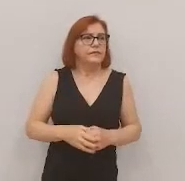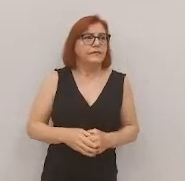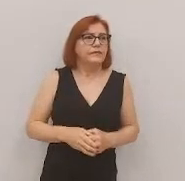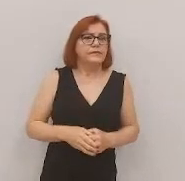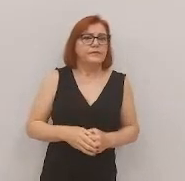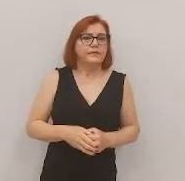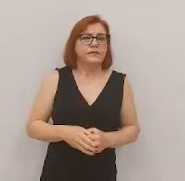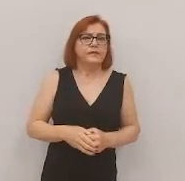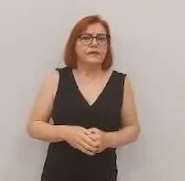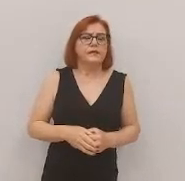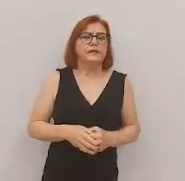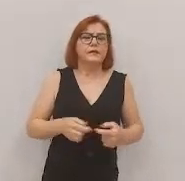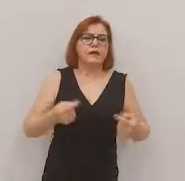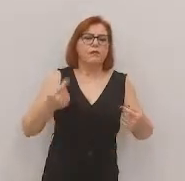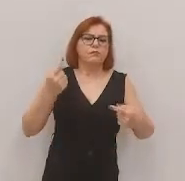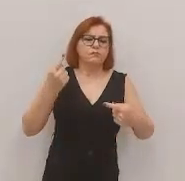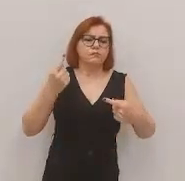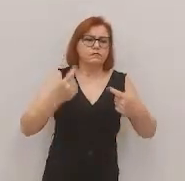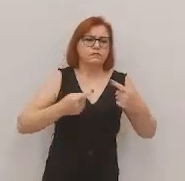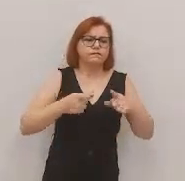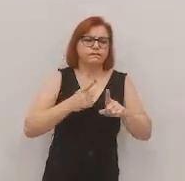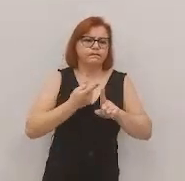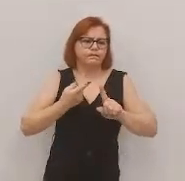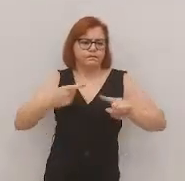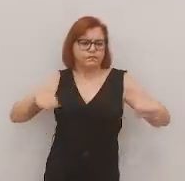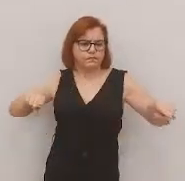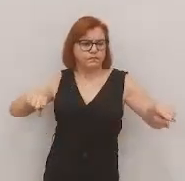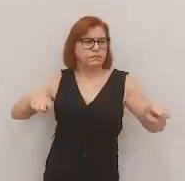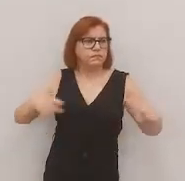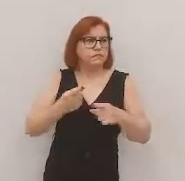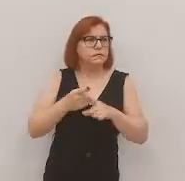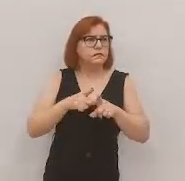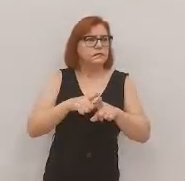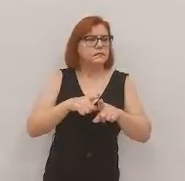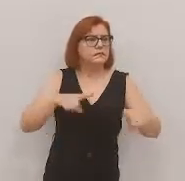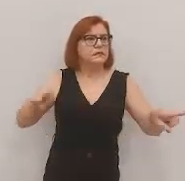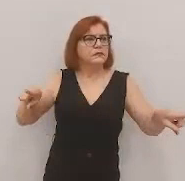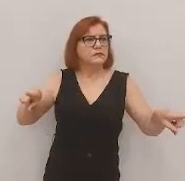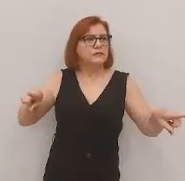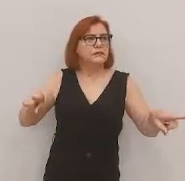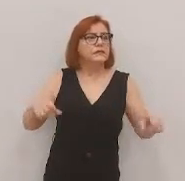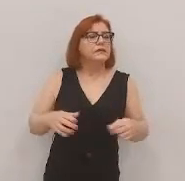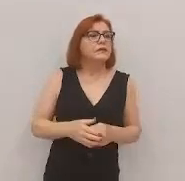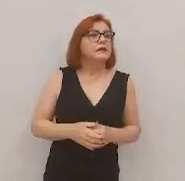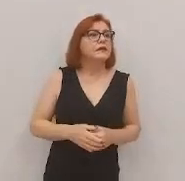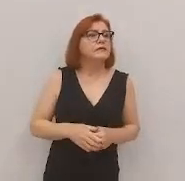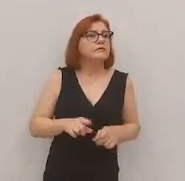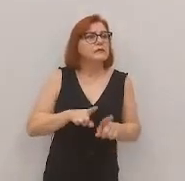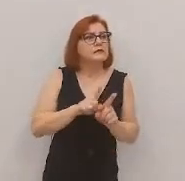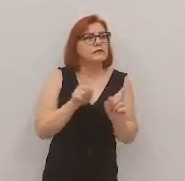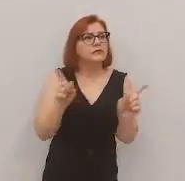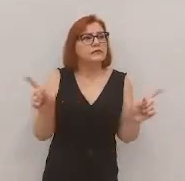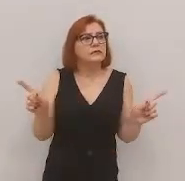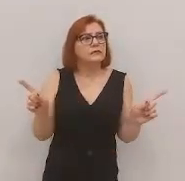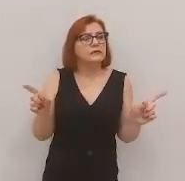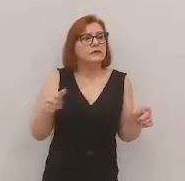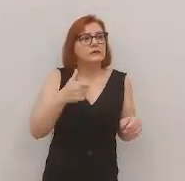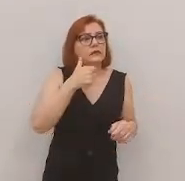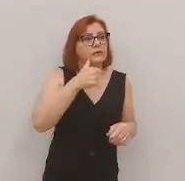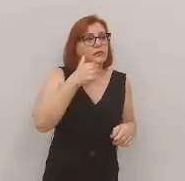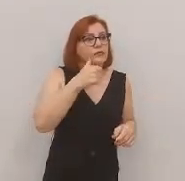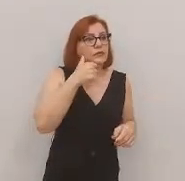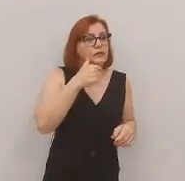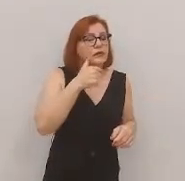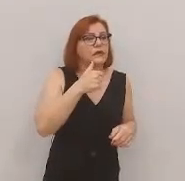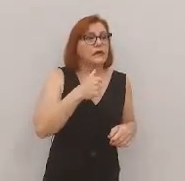mulher, entre a tua semente e a sua semente. Esta te ferirá a cabeça e